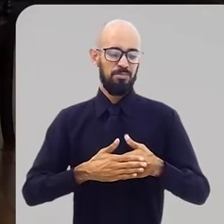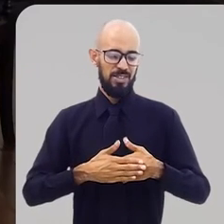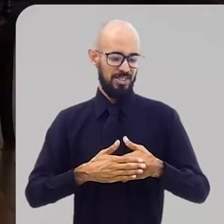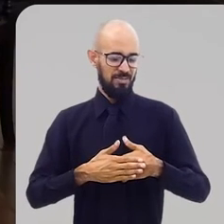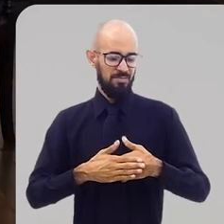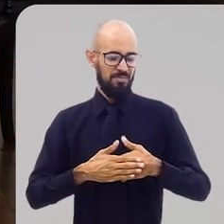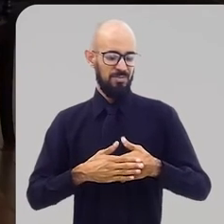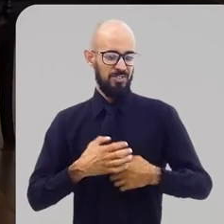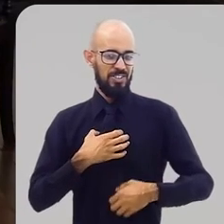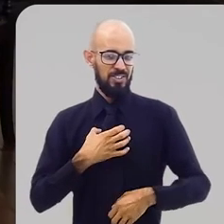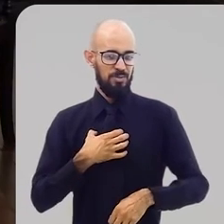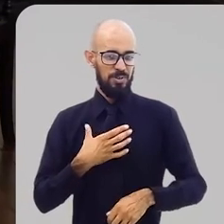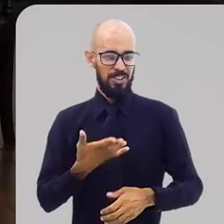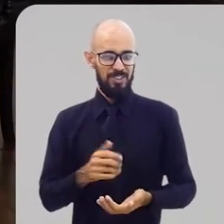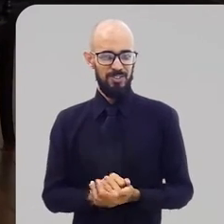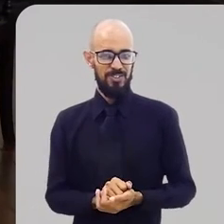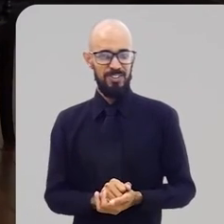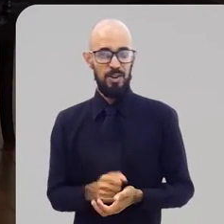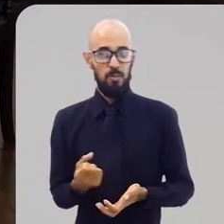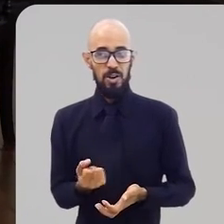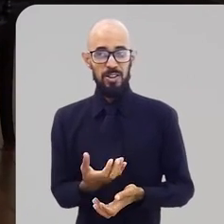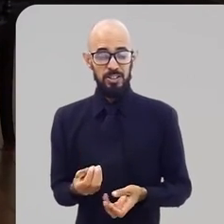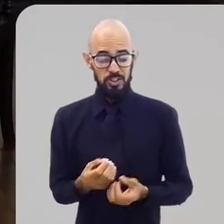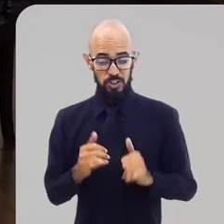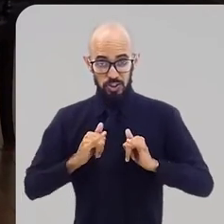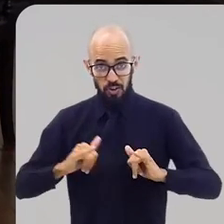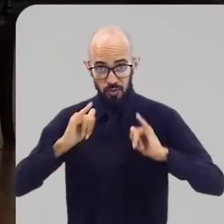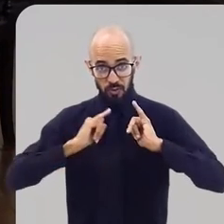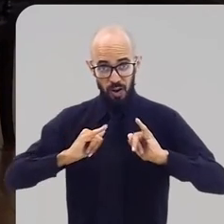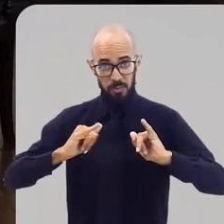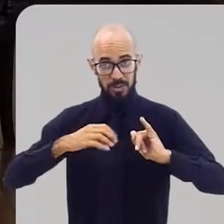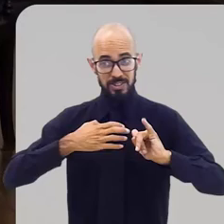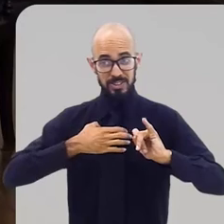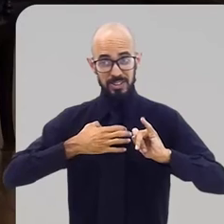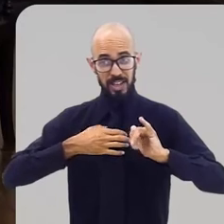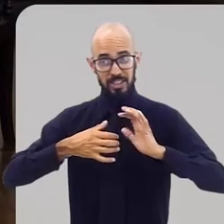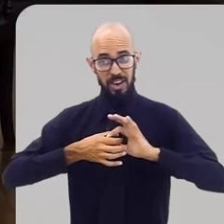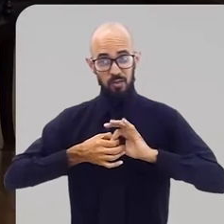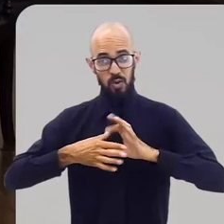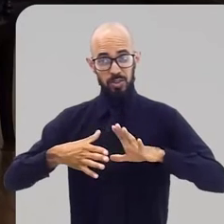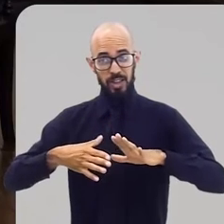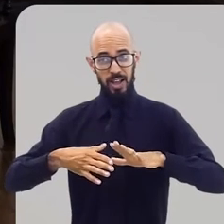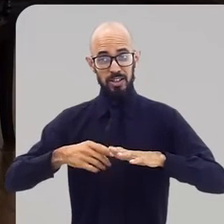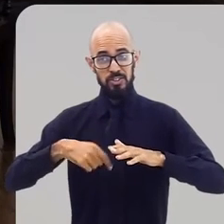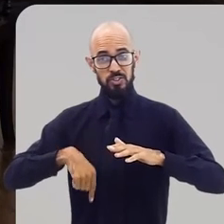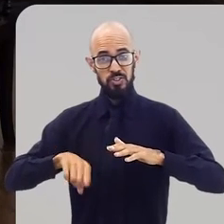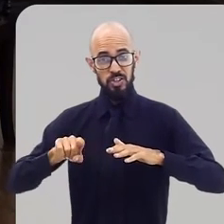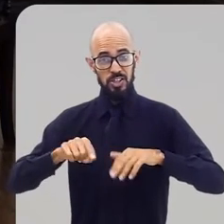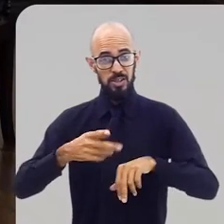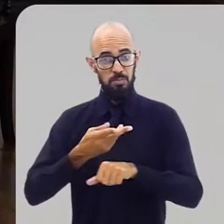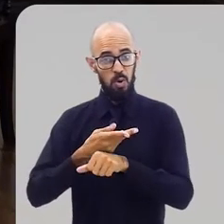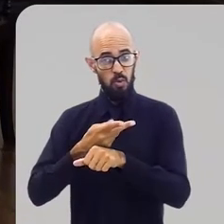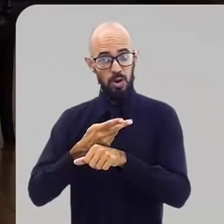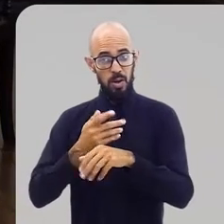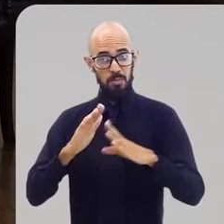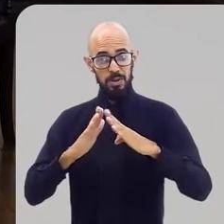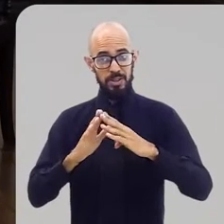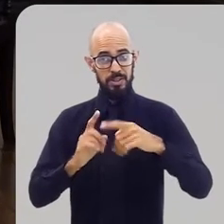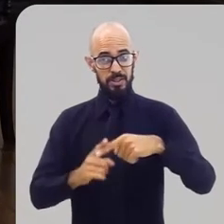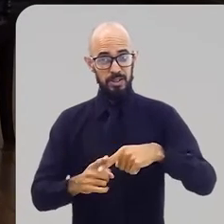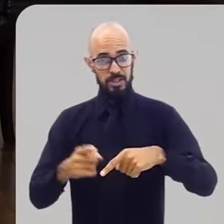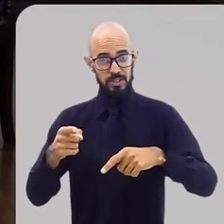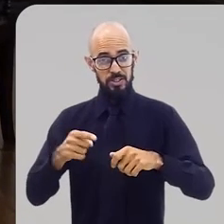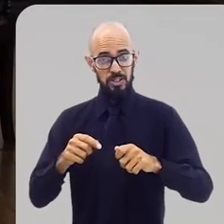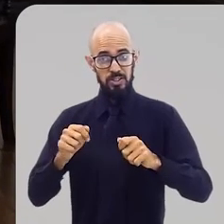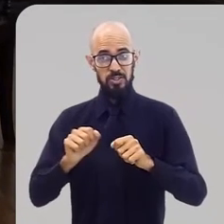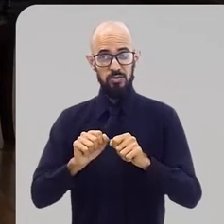então acho que quando a gente leva para eles essas informações eles se sentem mais à vontade de procurar uma igreja